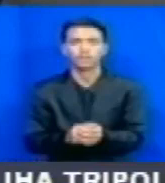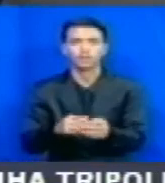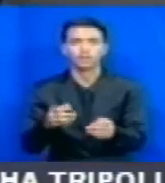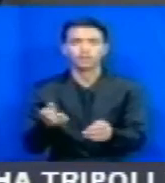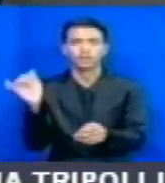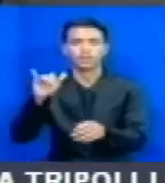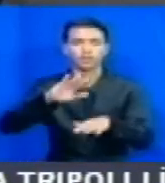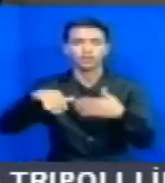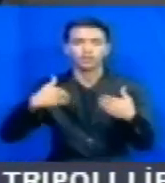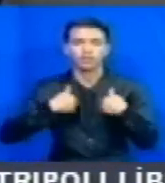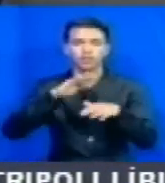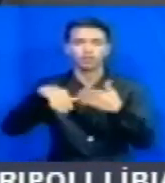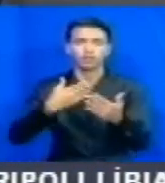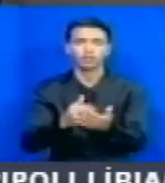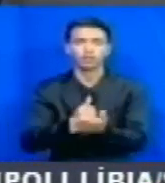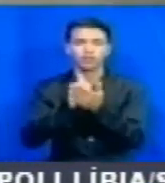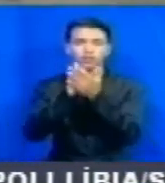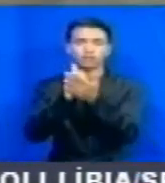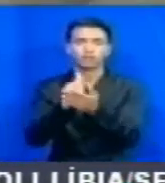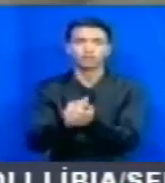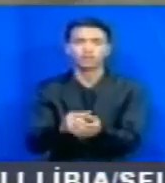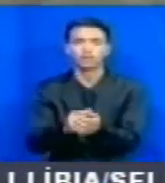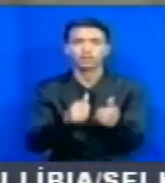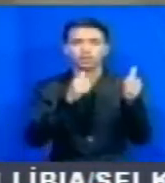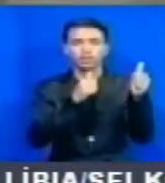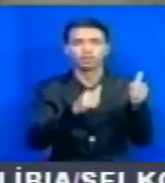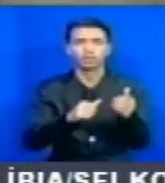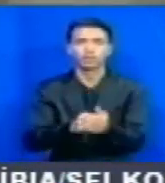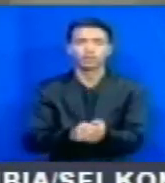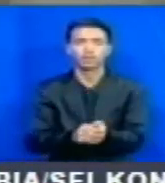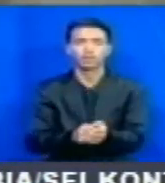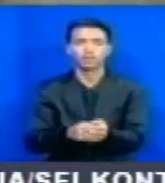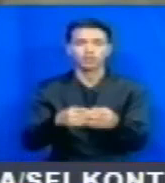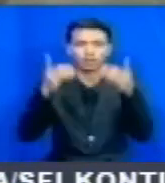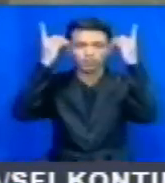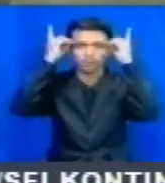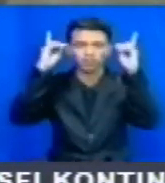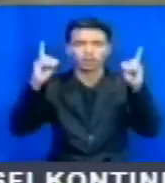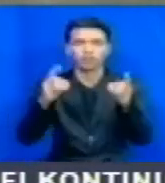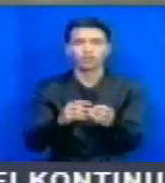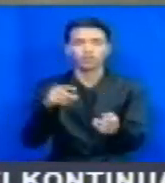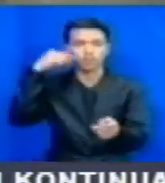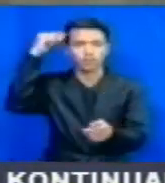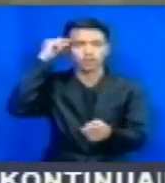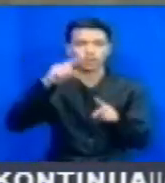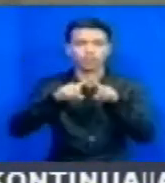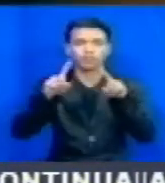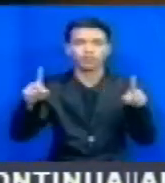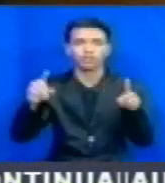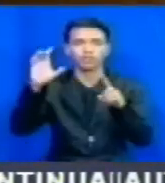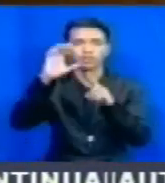bele halo dua sama donor red mas ketua despais governo pronto tolerância mai be chefe unidade